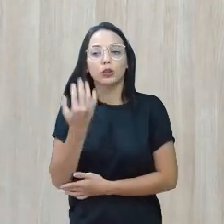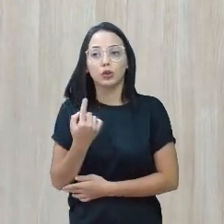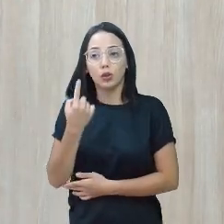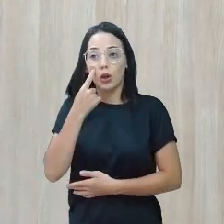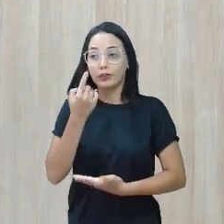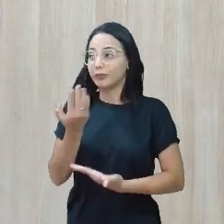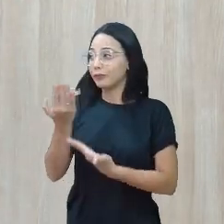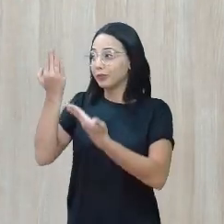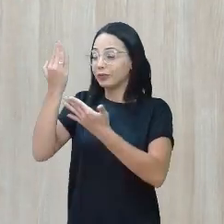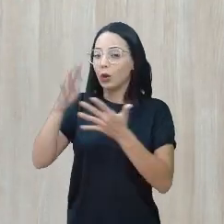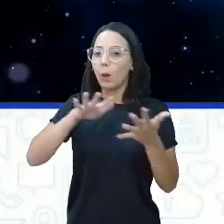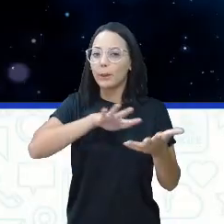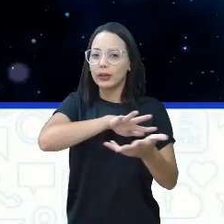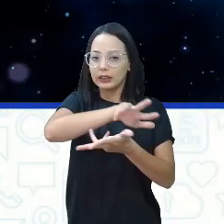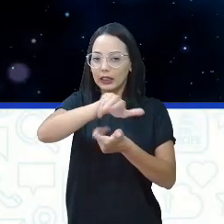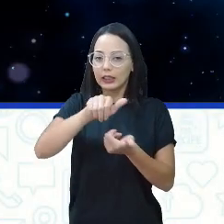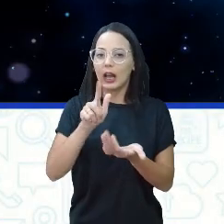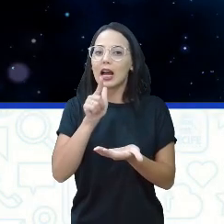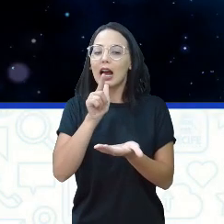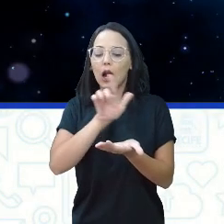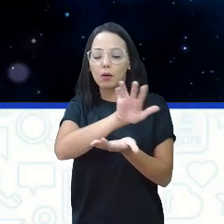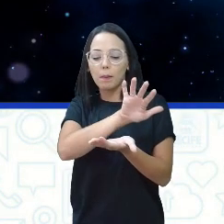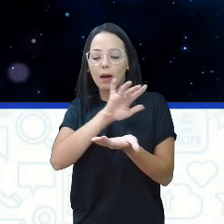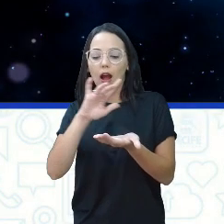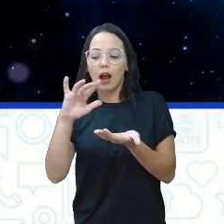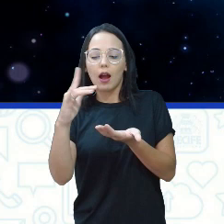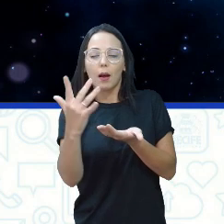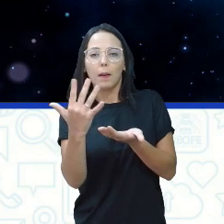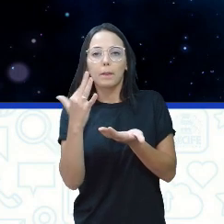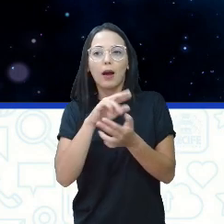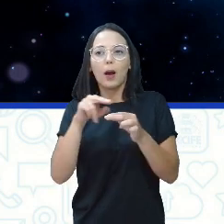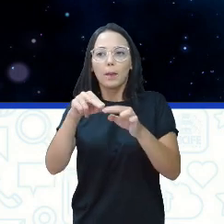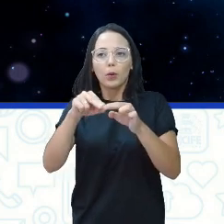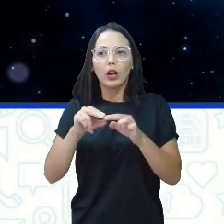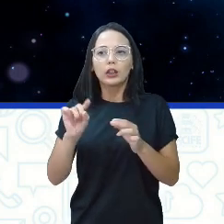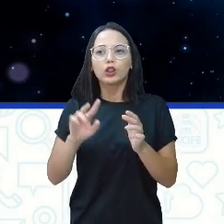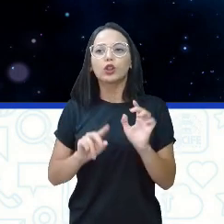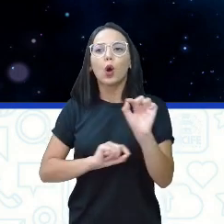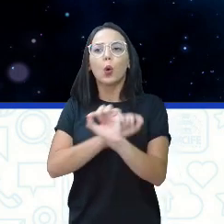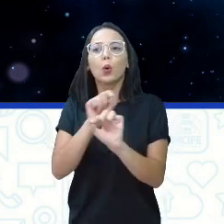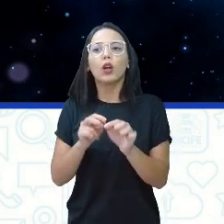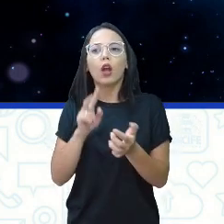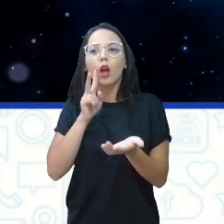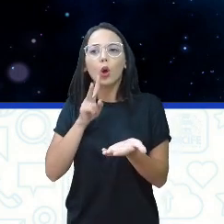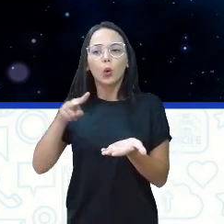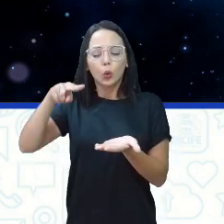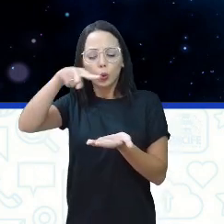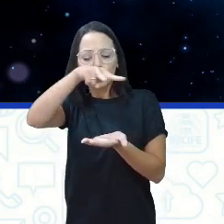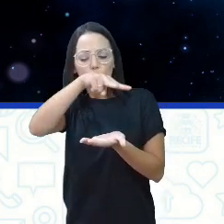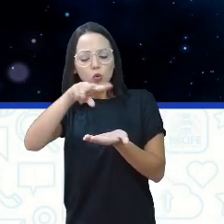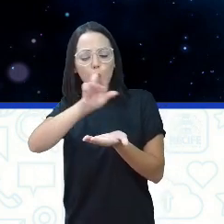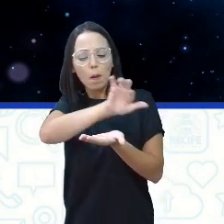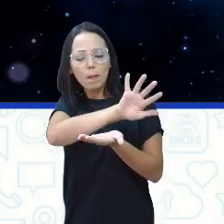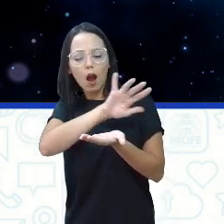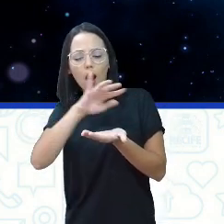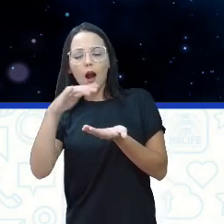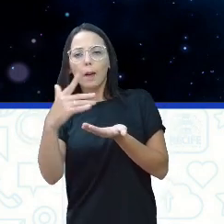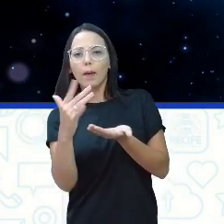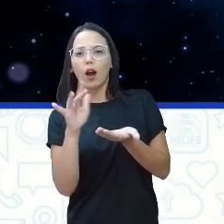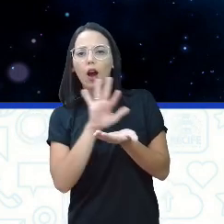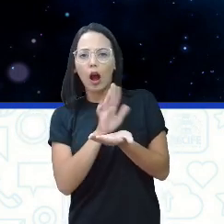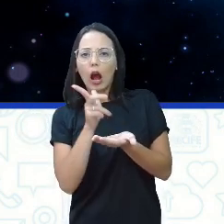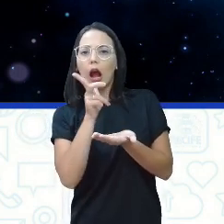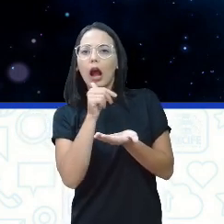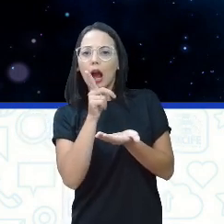Nosso planeta água é chamado assim pela observação apenas da sua superfície, que, de fato,